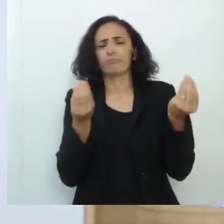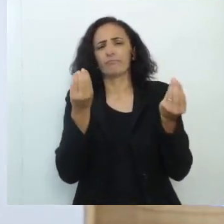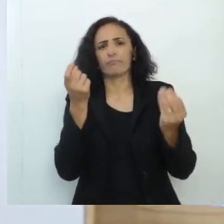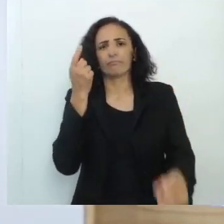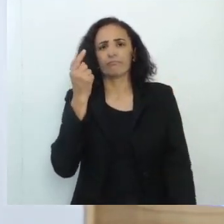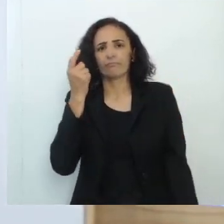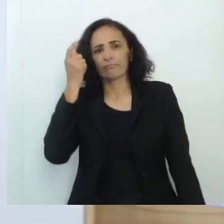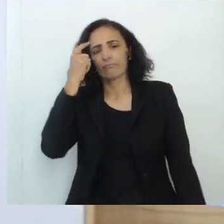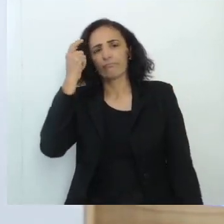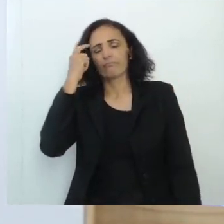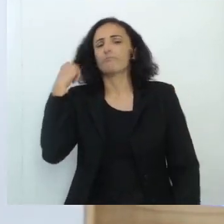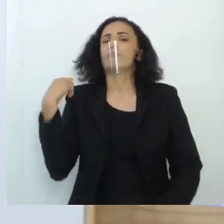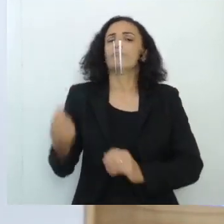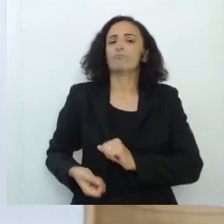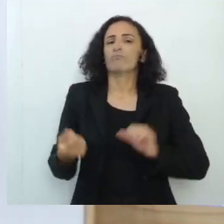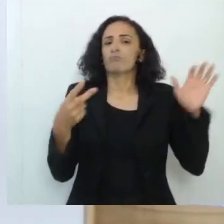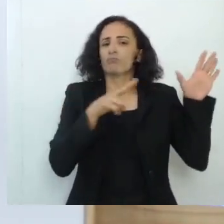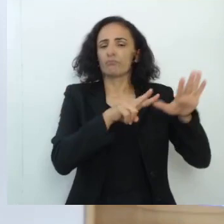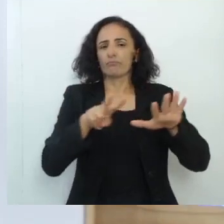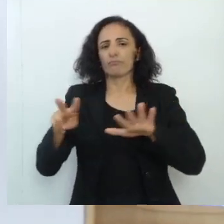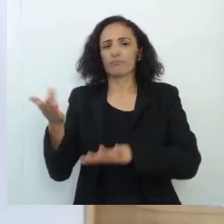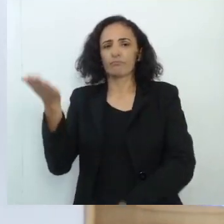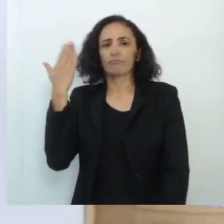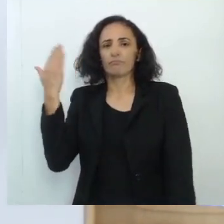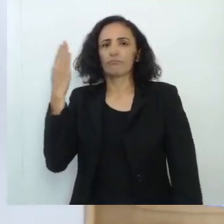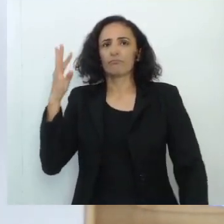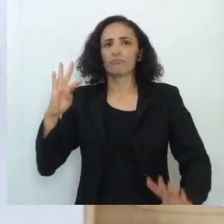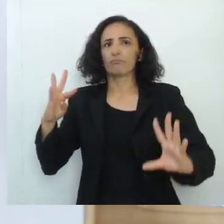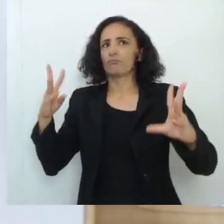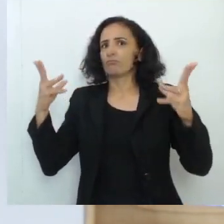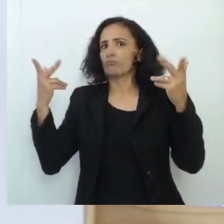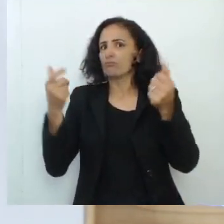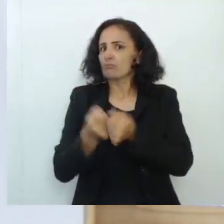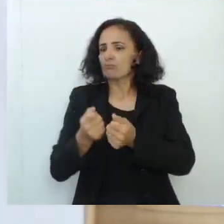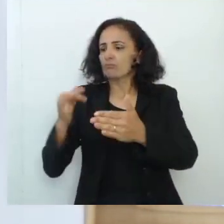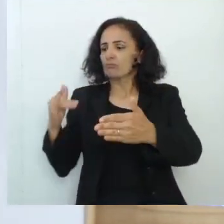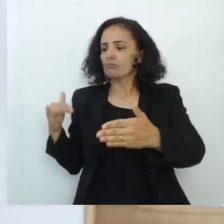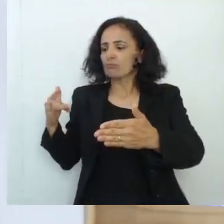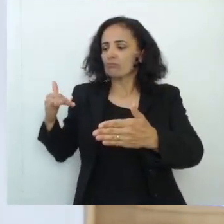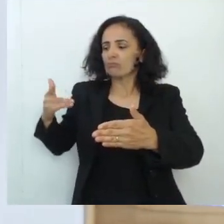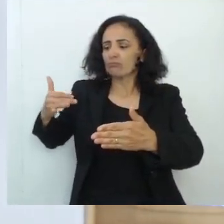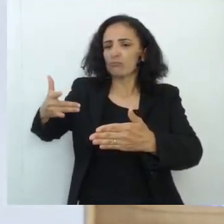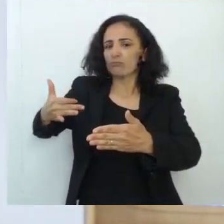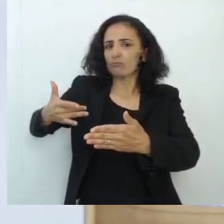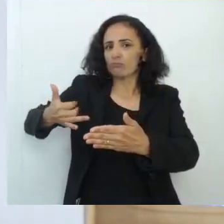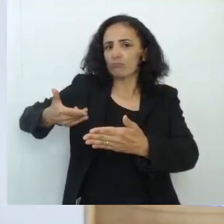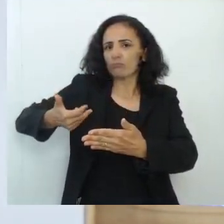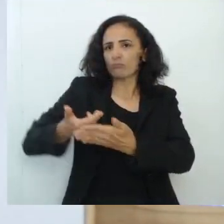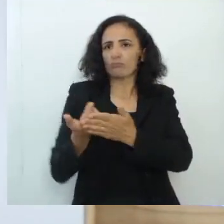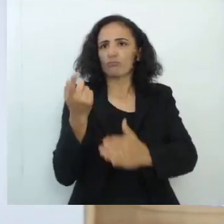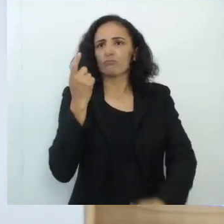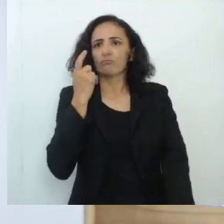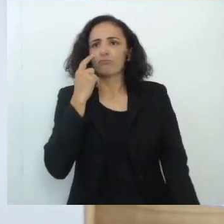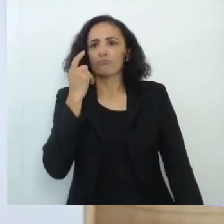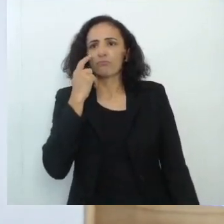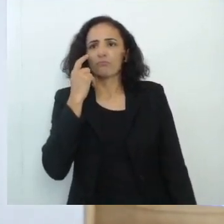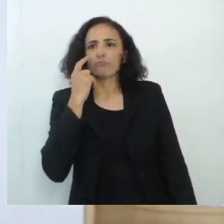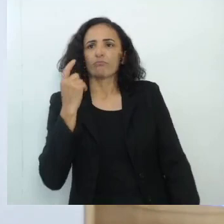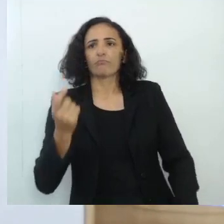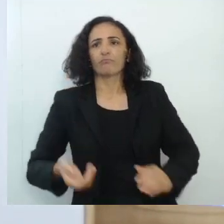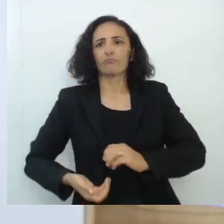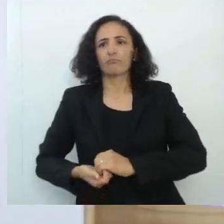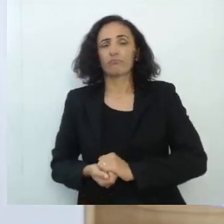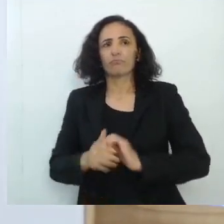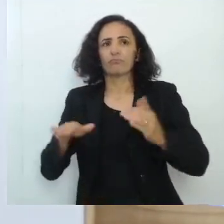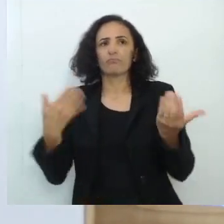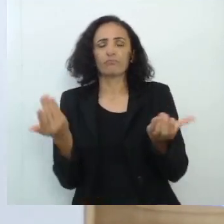tá? Semana passada a gente viu briófitas, tudo. Agora vocês vão ter que dar conta das pteridófitas. Aí, qual é a primeira